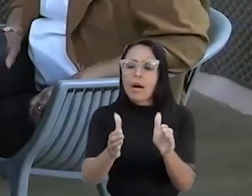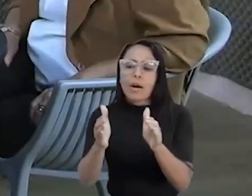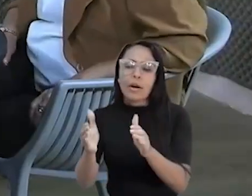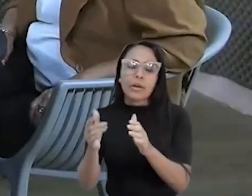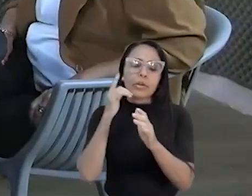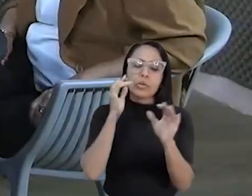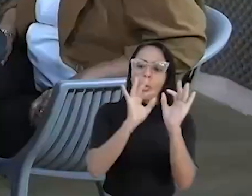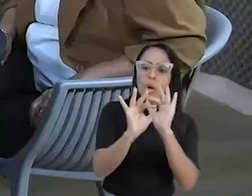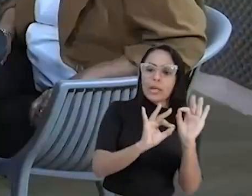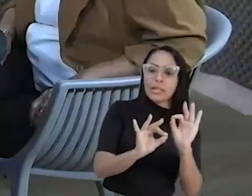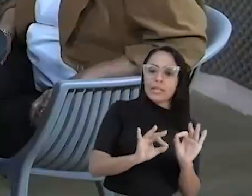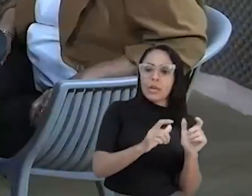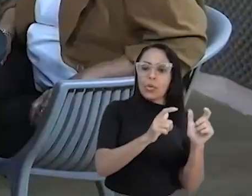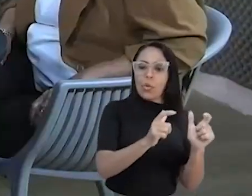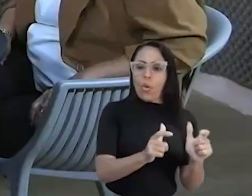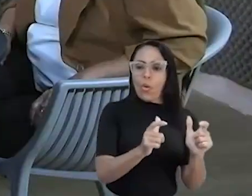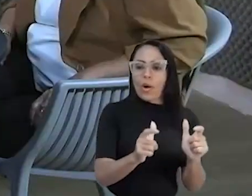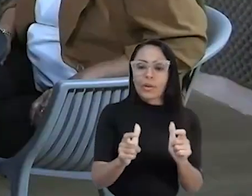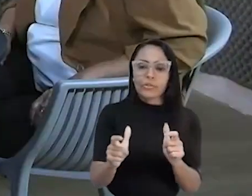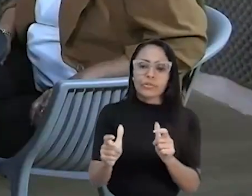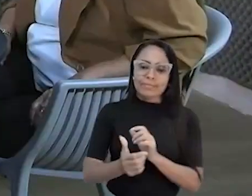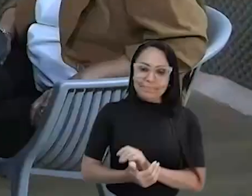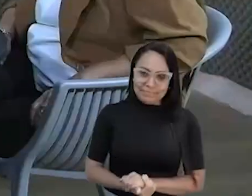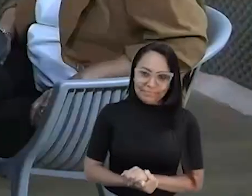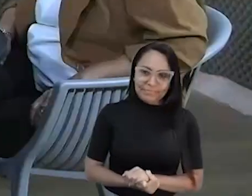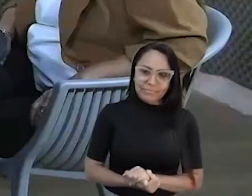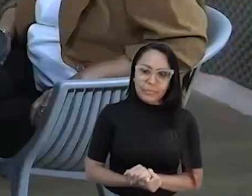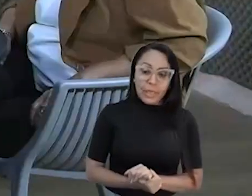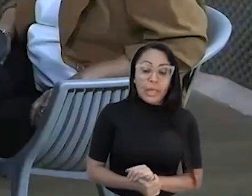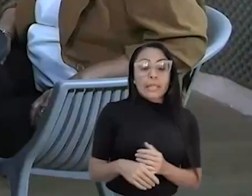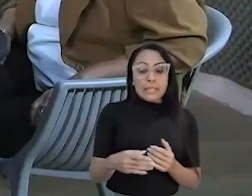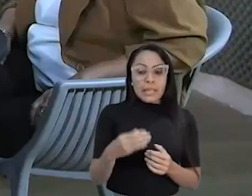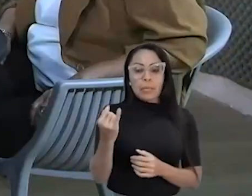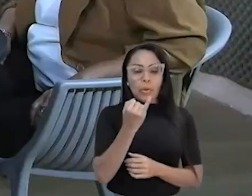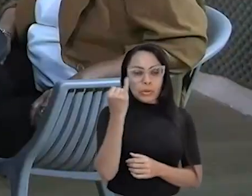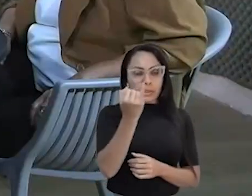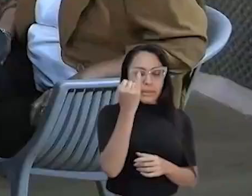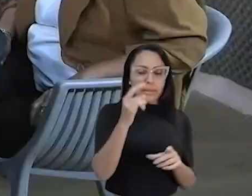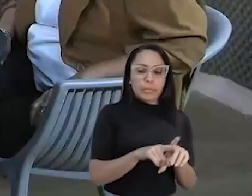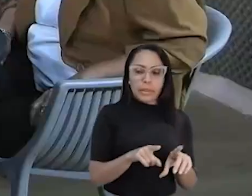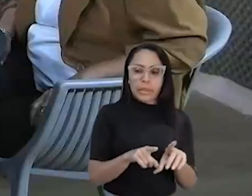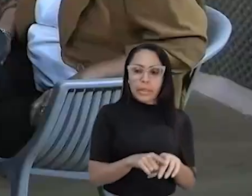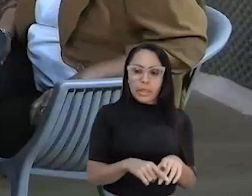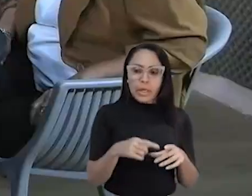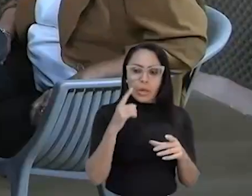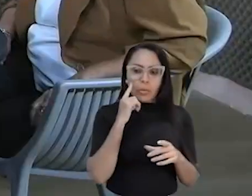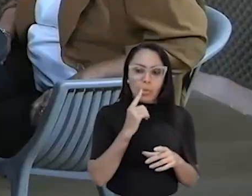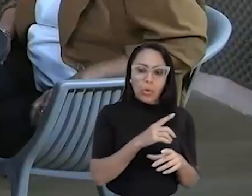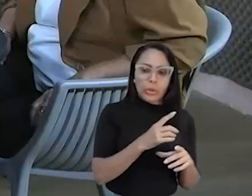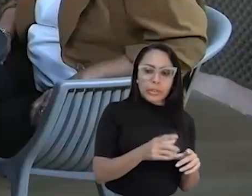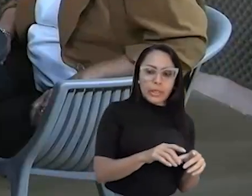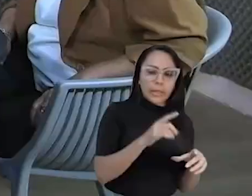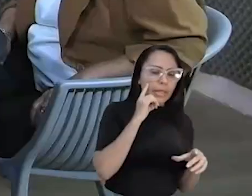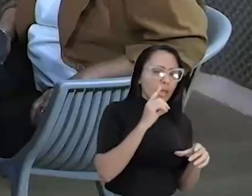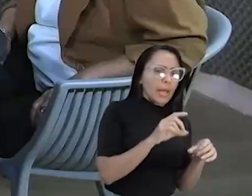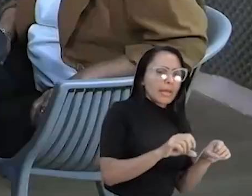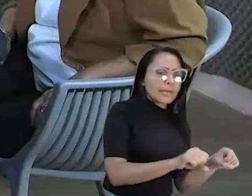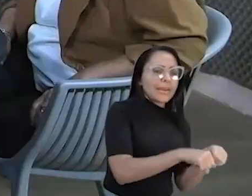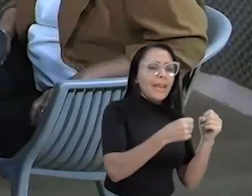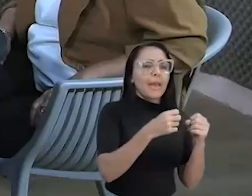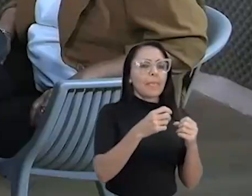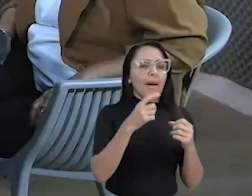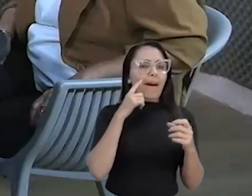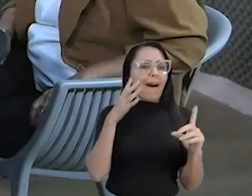artesanatos locais, né? E isso é bem interessante porque quebra, né, um pouco aquela coisa, tem que ser